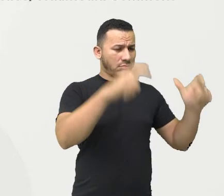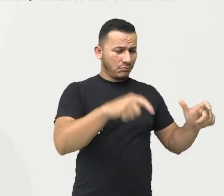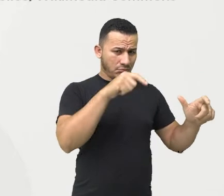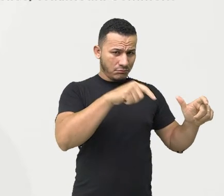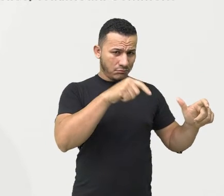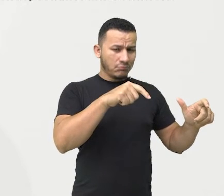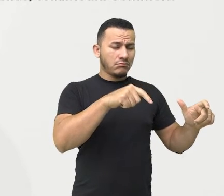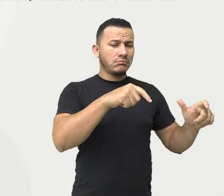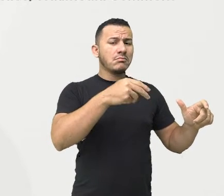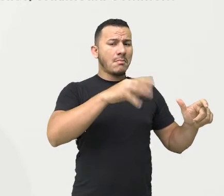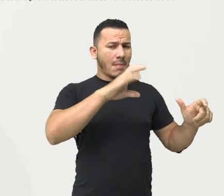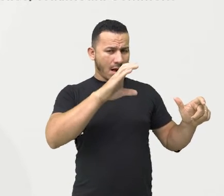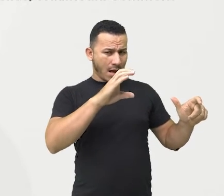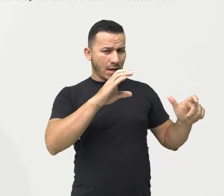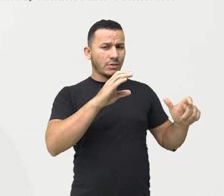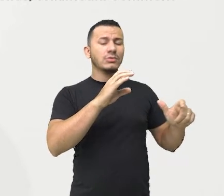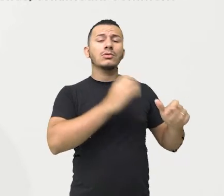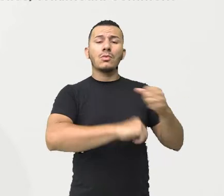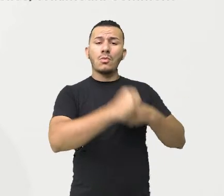1500. Olha, quando ele saiu